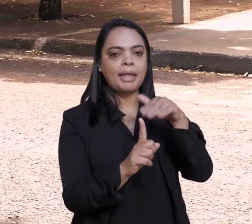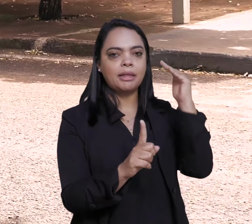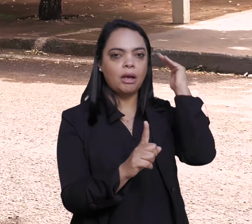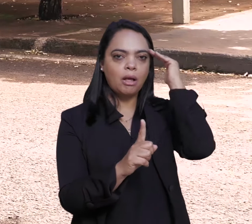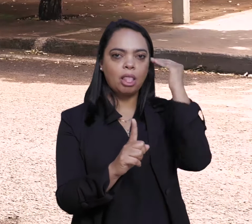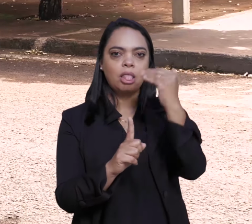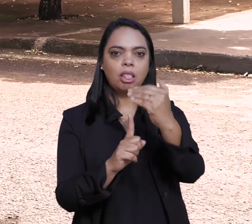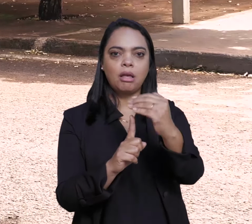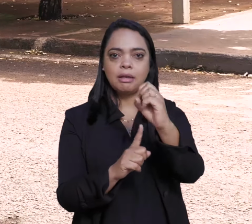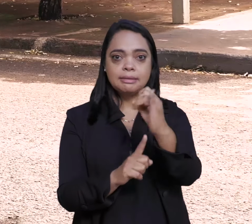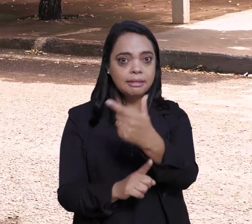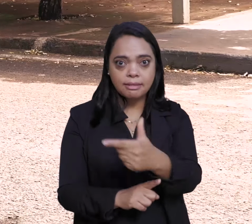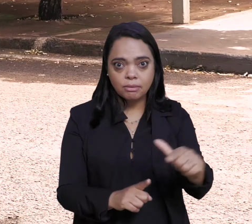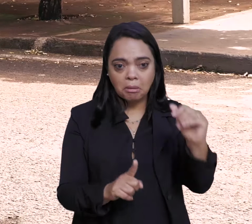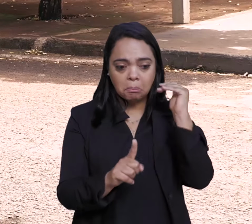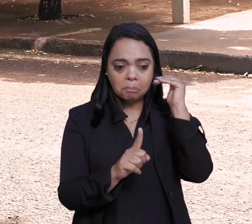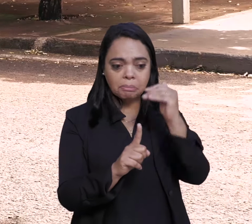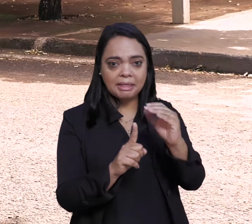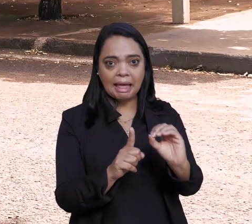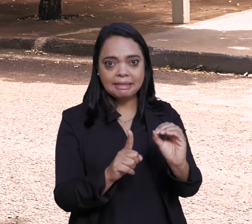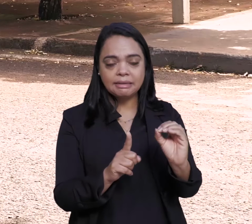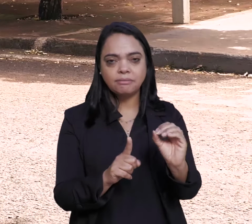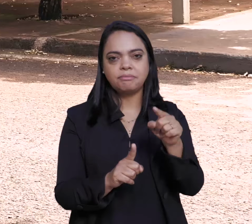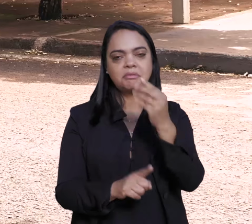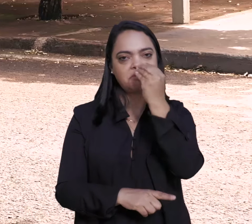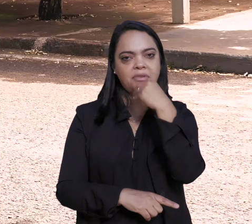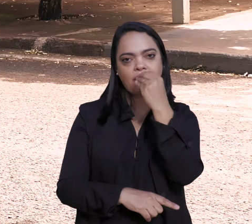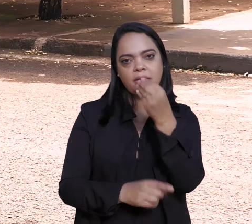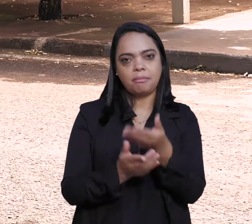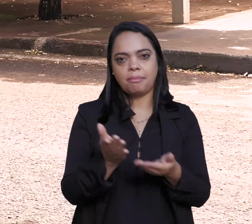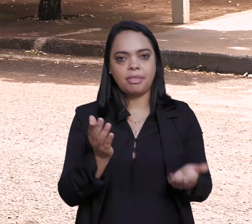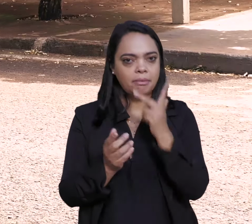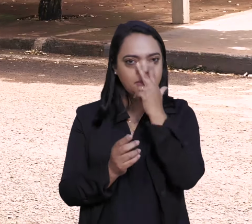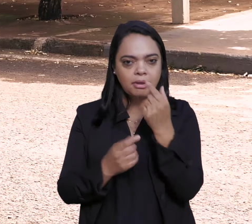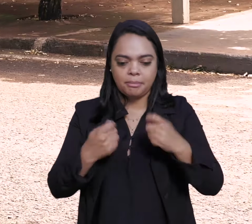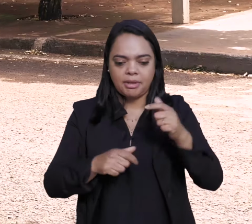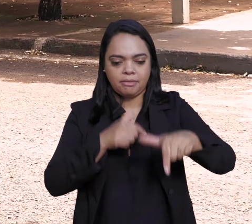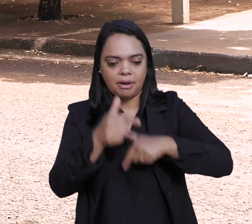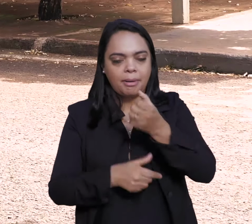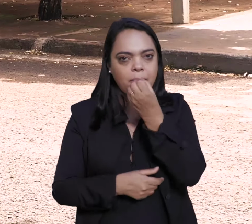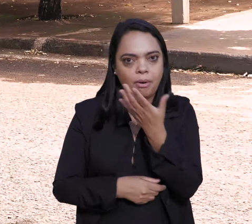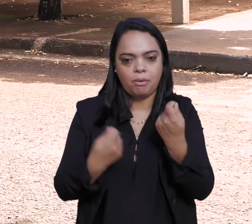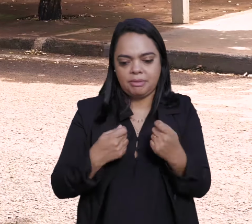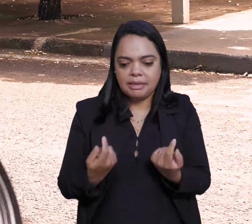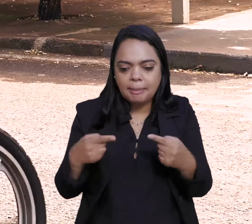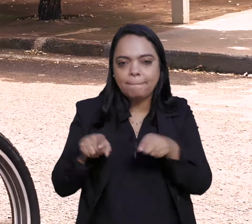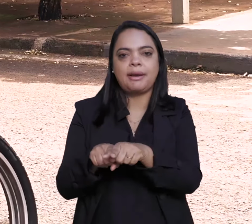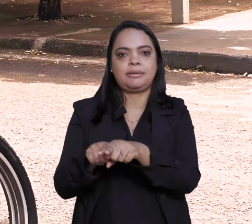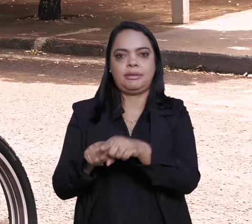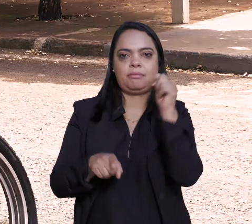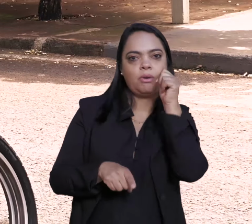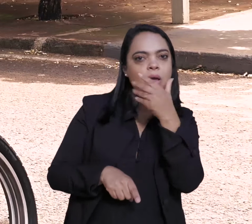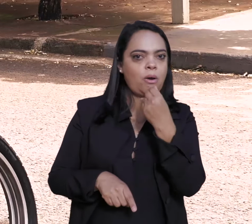não atinge aquelas metas, você é uma pessoa fracassada, né? Então você tem que ter um bom emprego, você tem que ter um parceiro ou uma parceira,